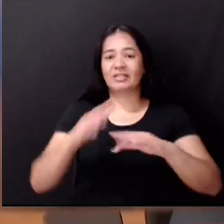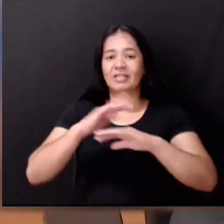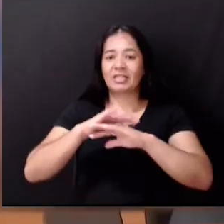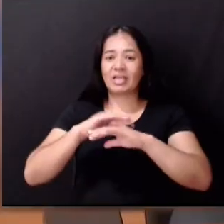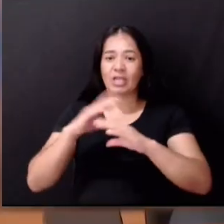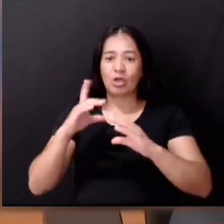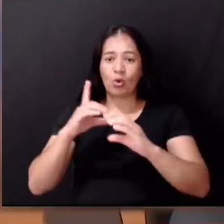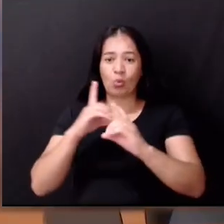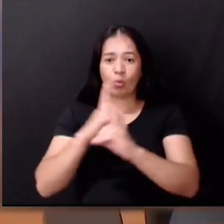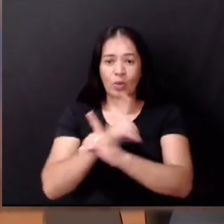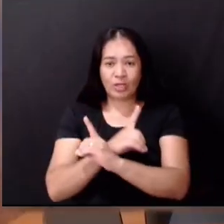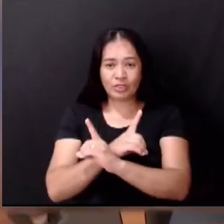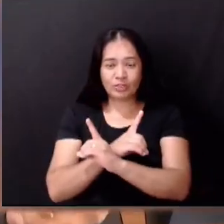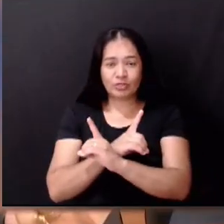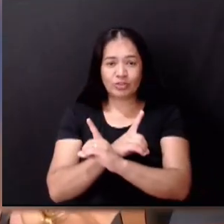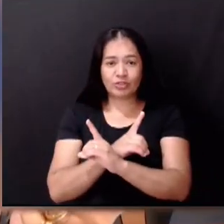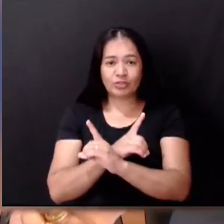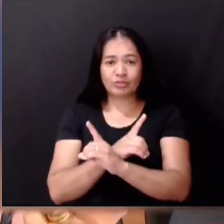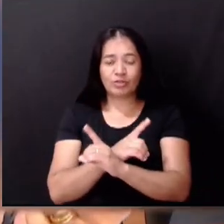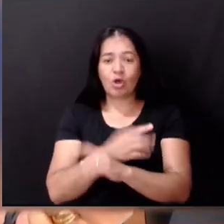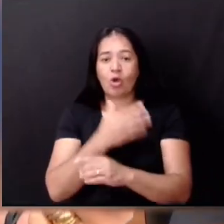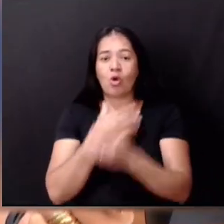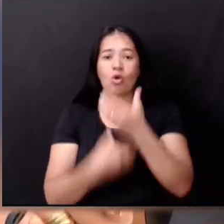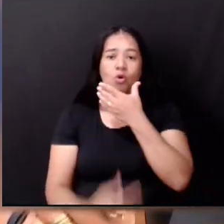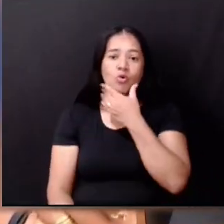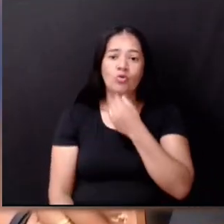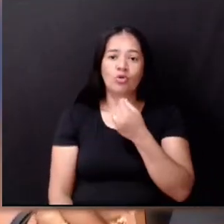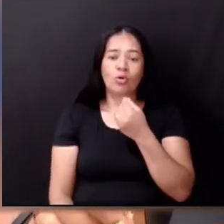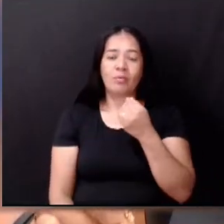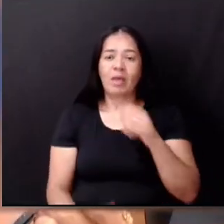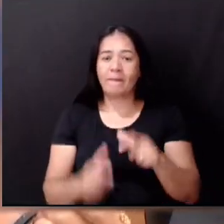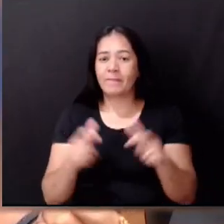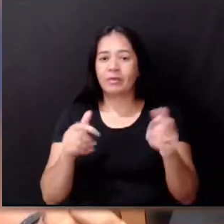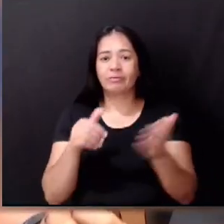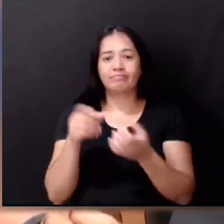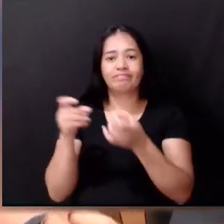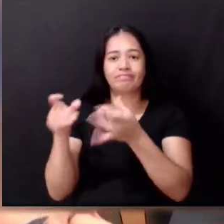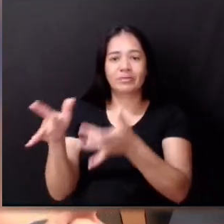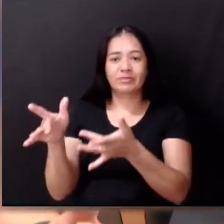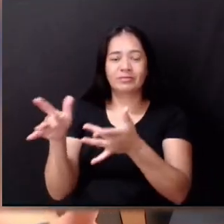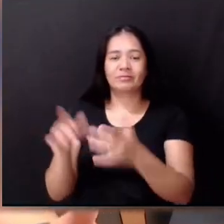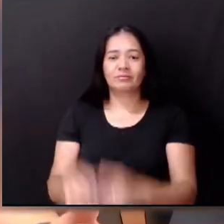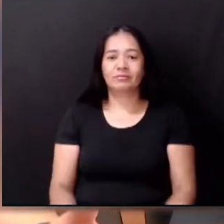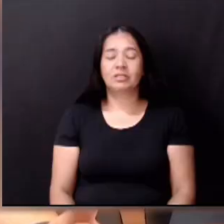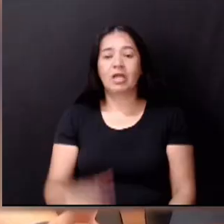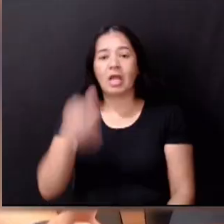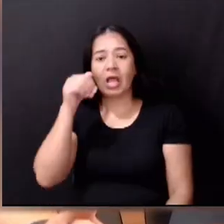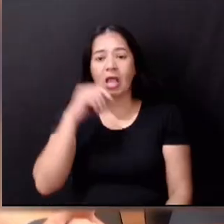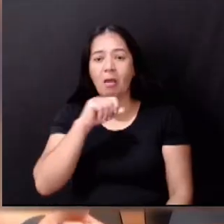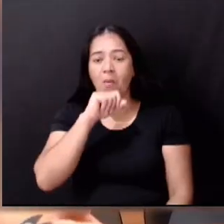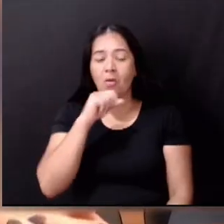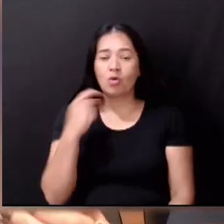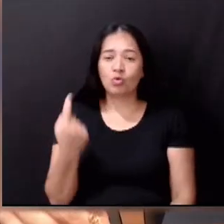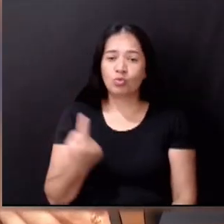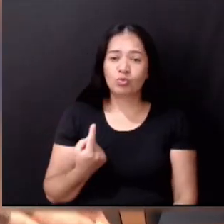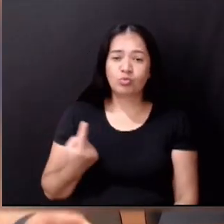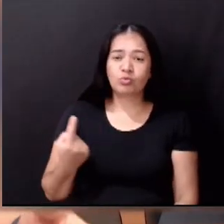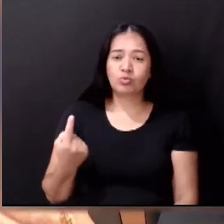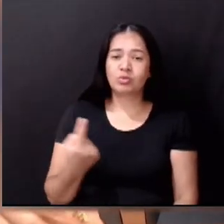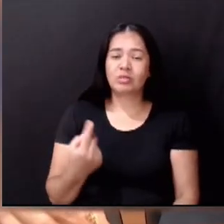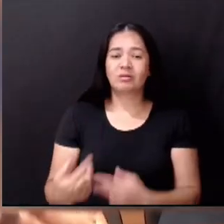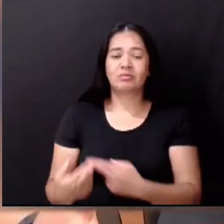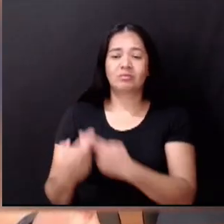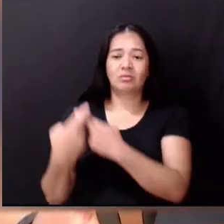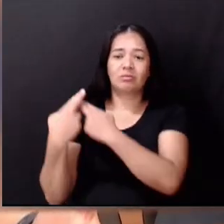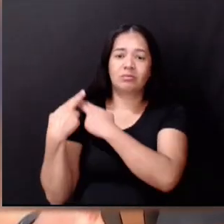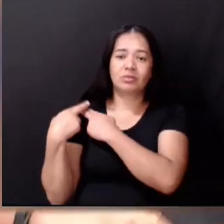na família, os homens, a maioria deles abandona. São as mães solos, as mulheres que ficam com essa responsabilidade. Então é muito